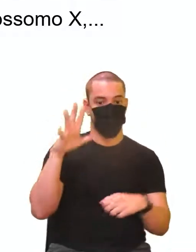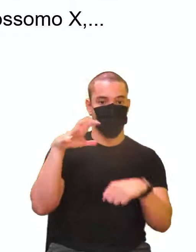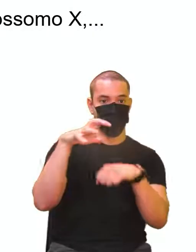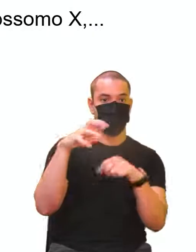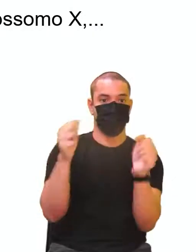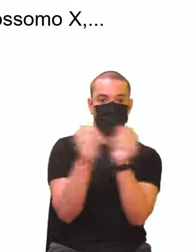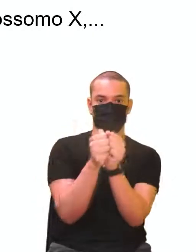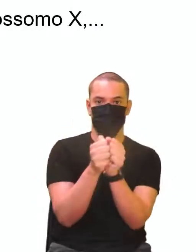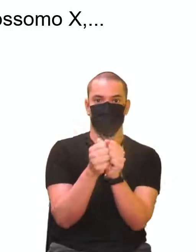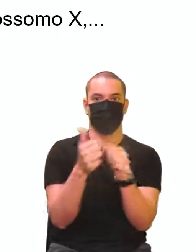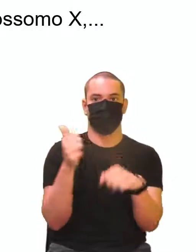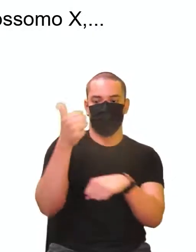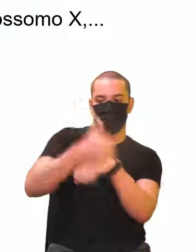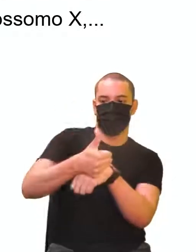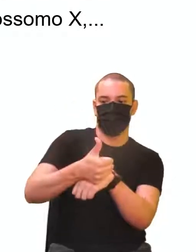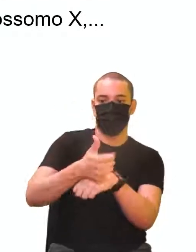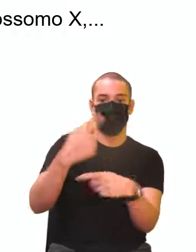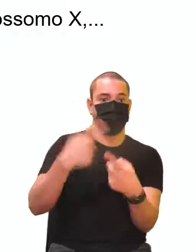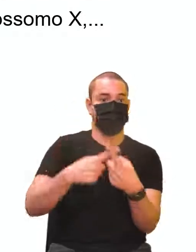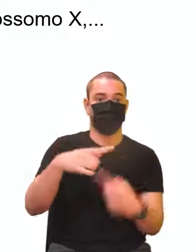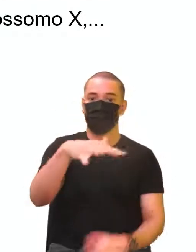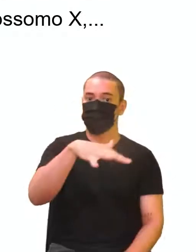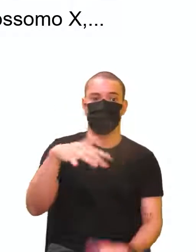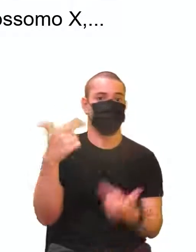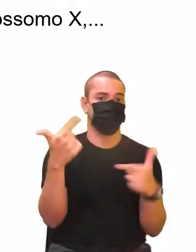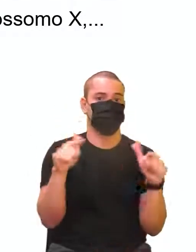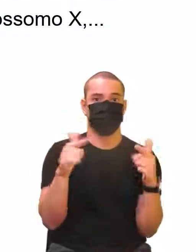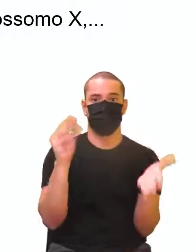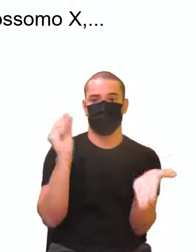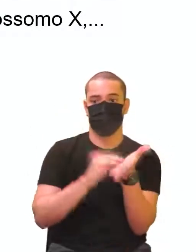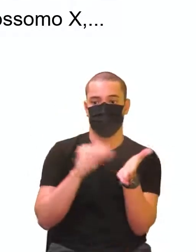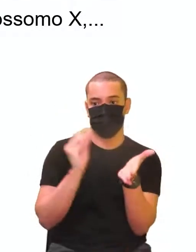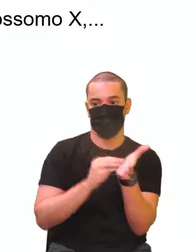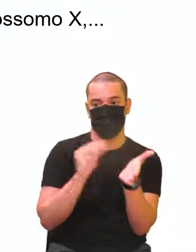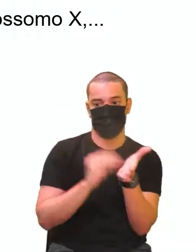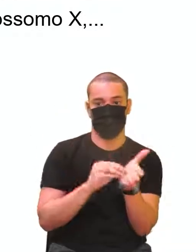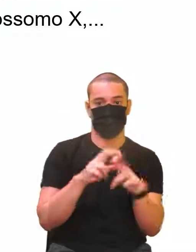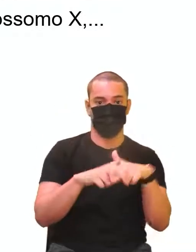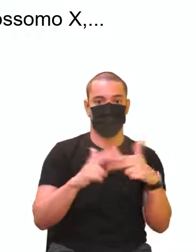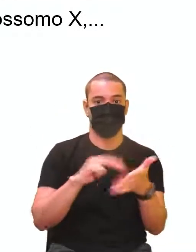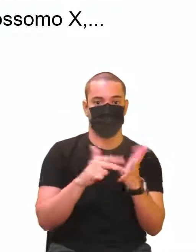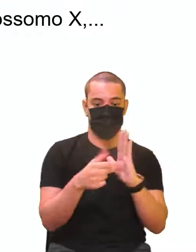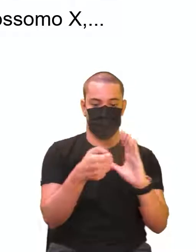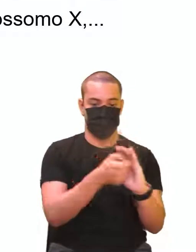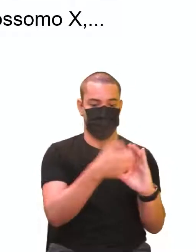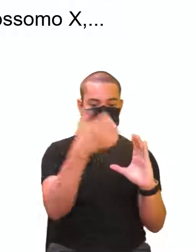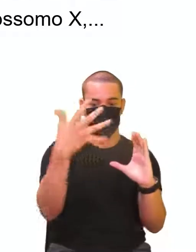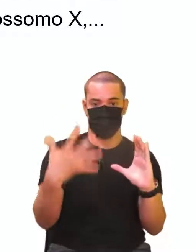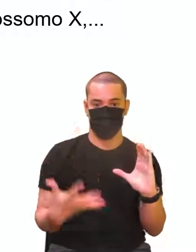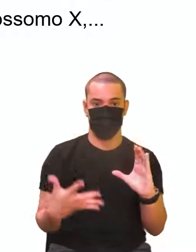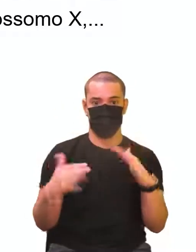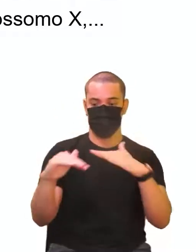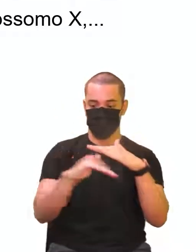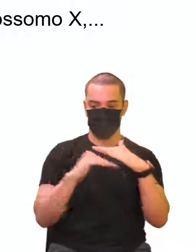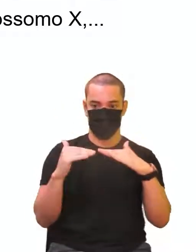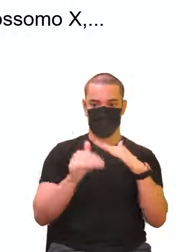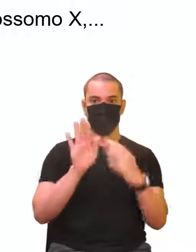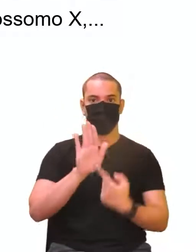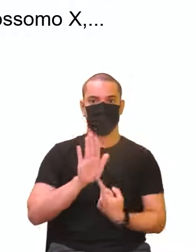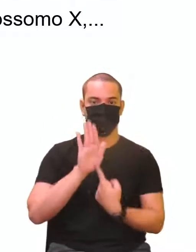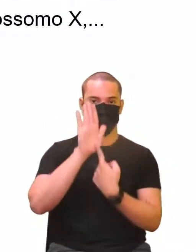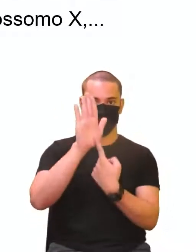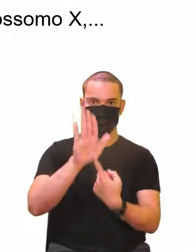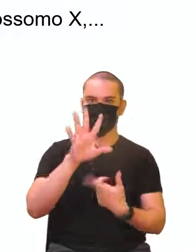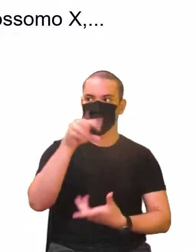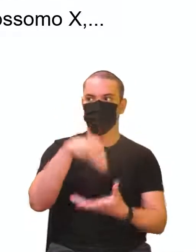um par com ela aqui nessa região, porque essa região não tem nada. Então, características recessivas que aparecem nessa